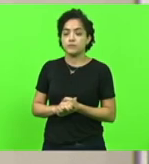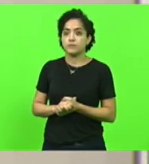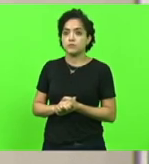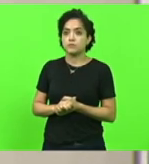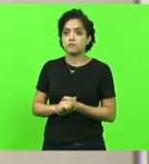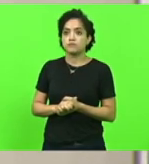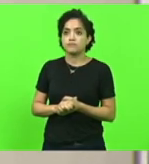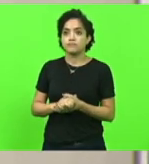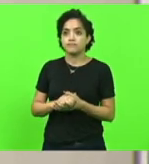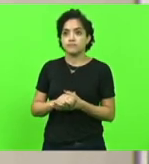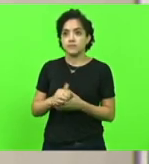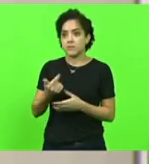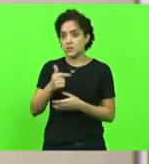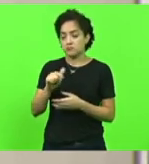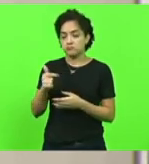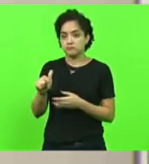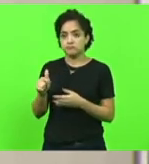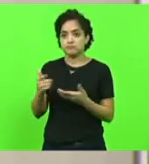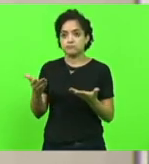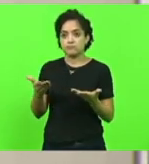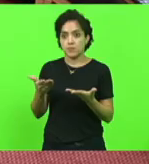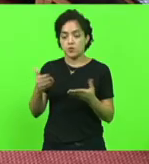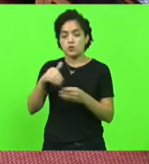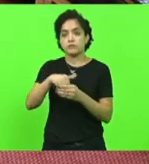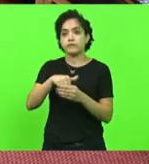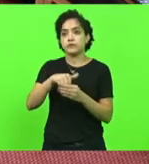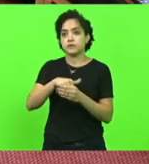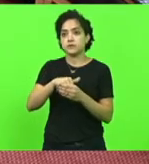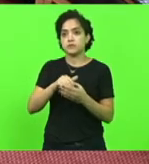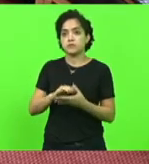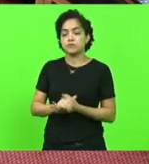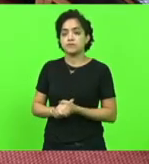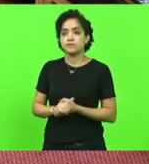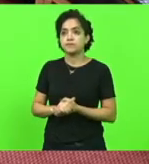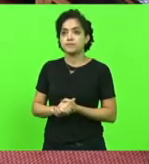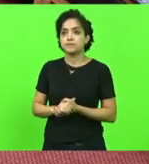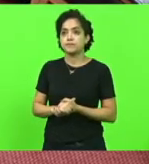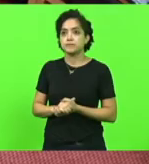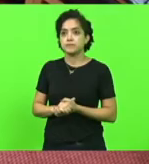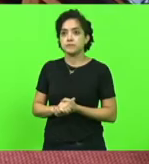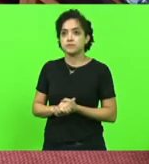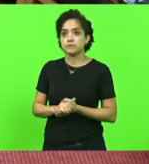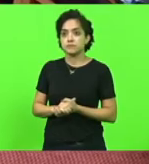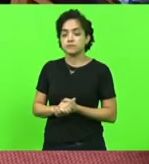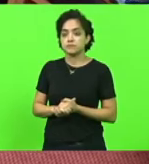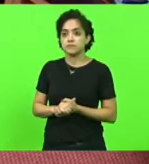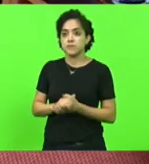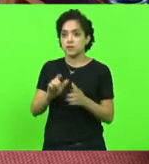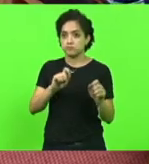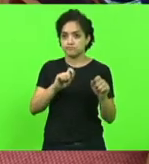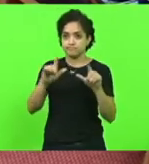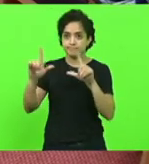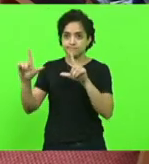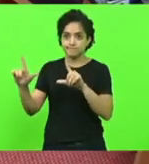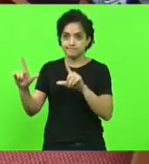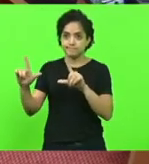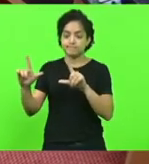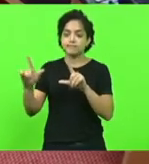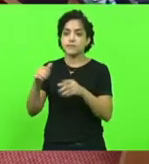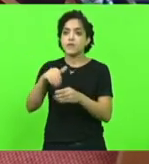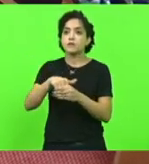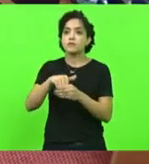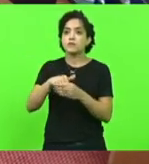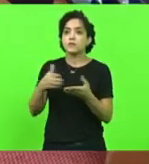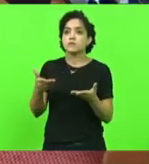Não havendo quem queira discutir, em votação. Peço a assessoria que abra o painel para que os senhores e senhoras deputados possam